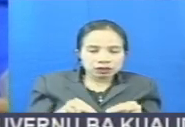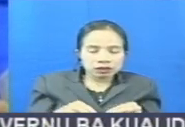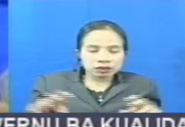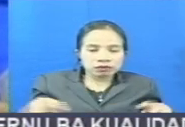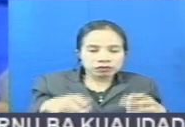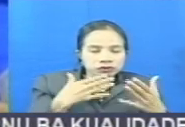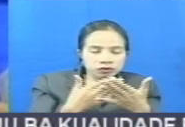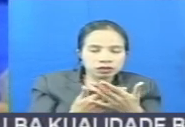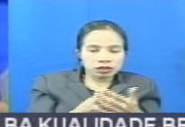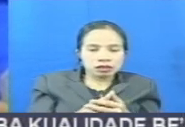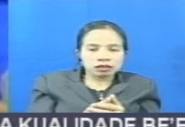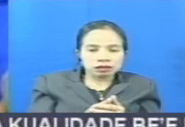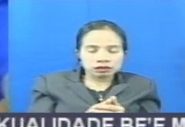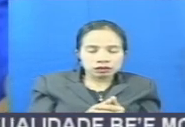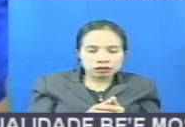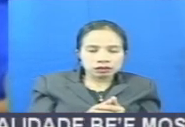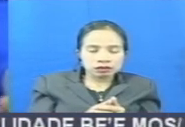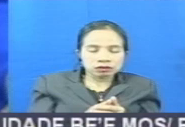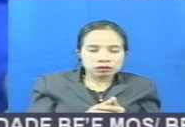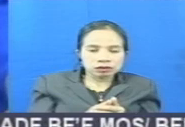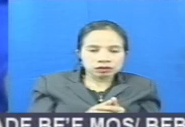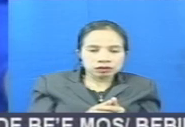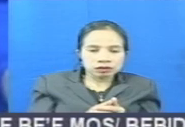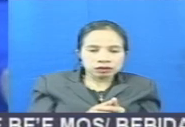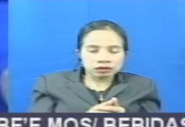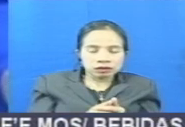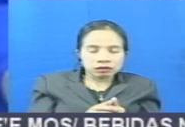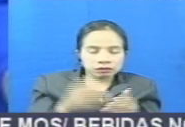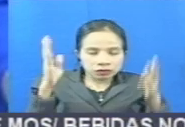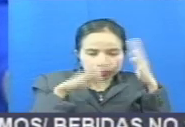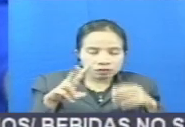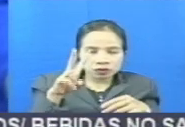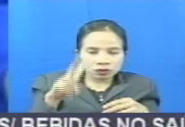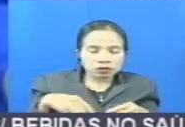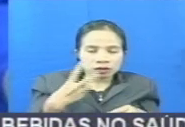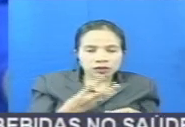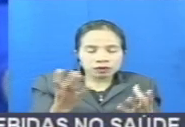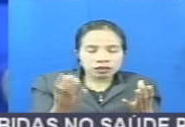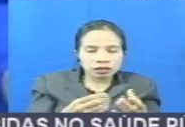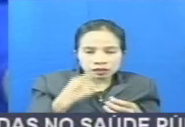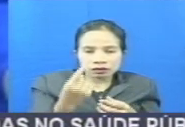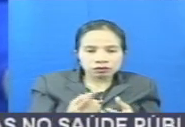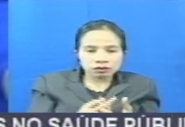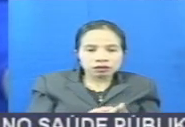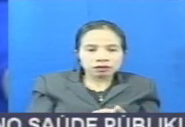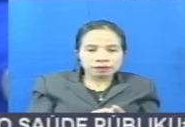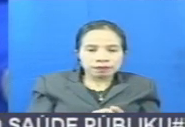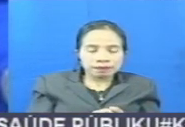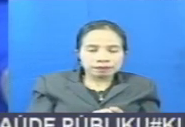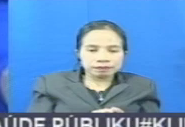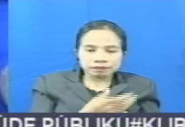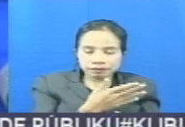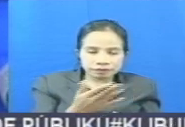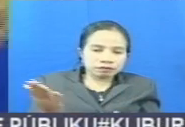dia. Não é que irá que não é, de uma casa, são duas, não é a minha casa, que está, e